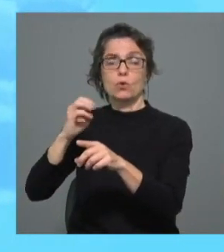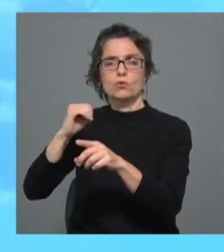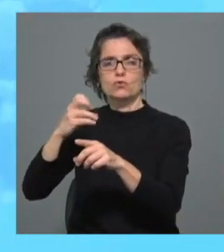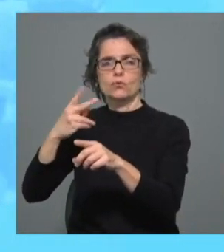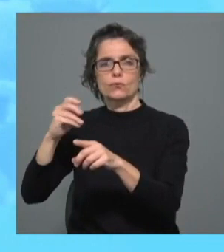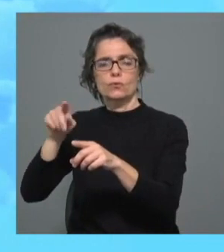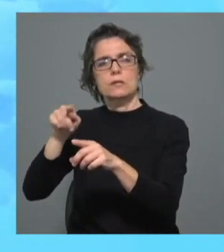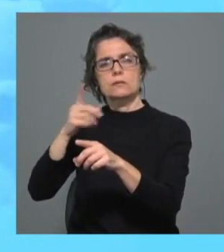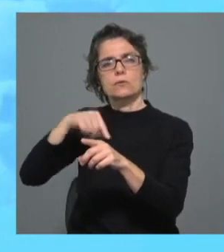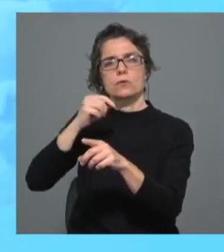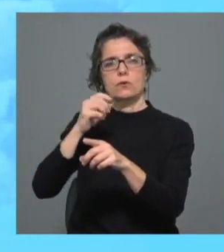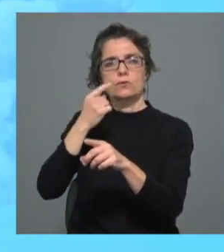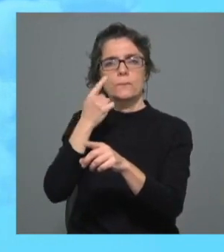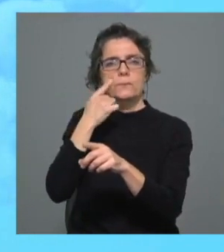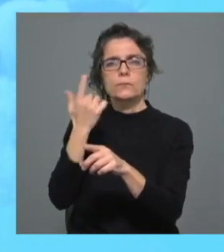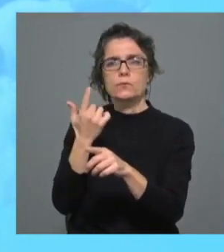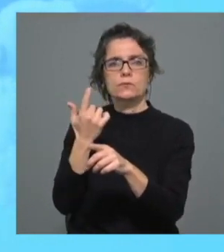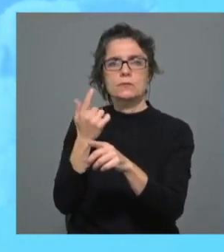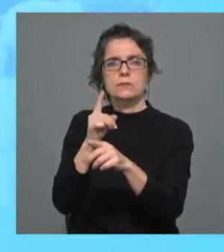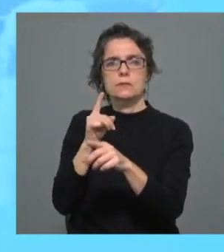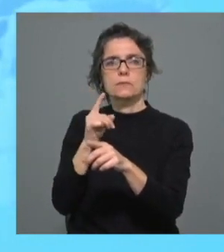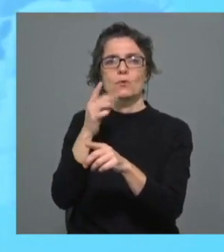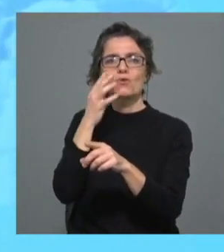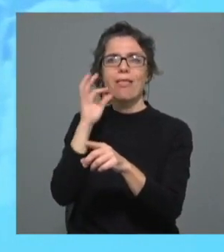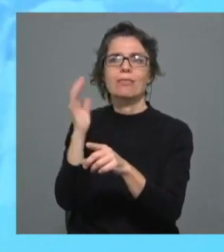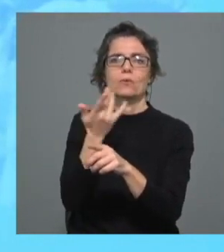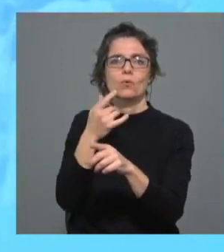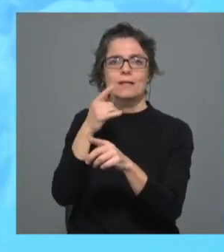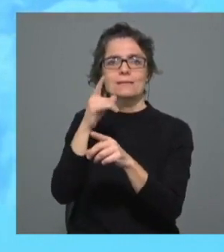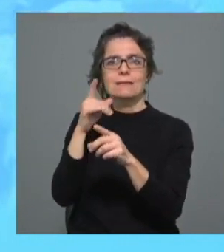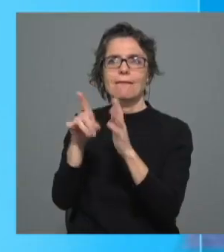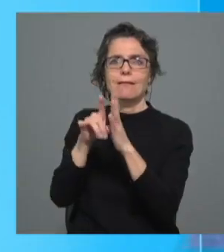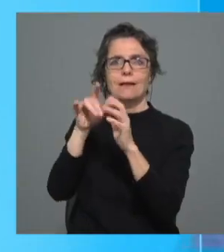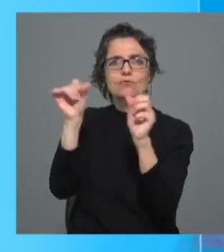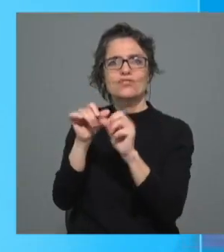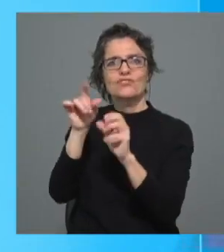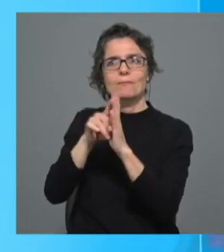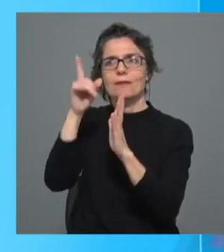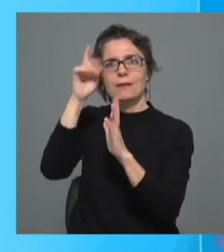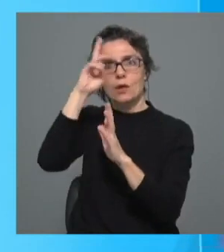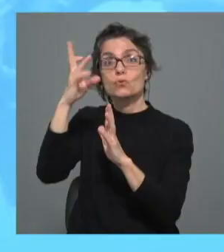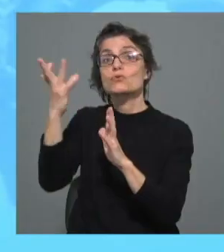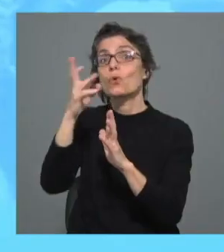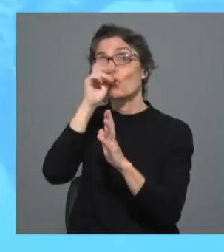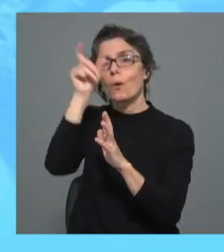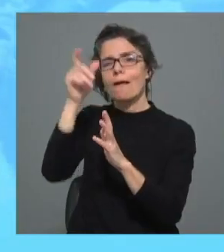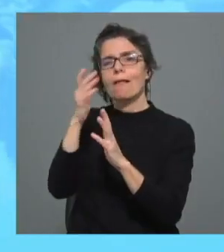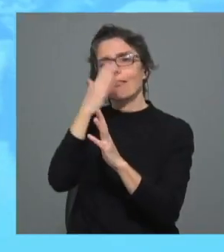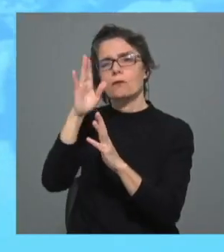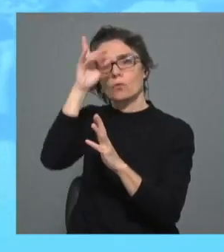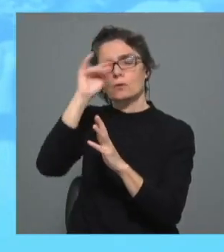a natureza, não sei se do regime russo, se da mente do Sr. Vladimir Putin. Esse foi o erro do Ocidente e da NATO? Esse foi o erro do Ocidente e da